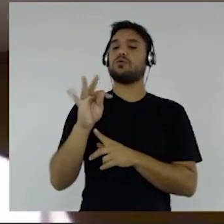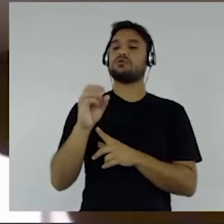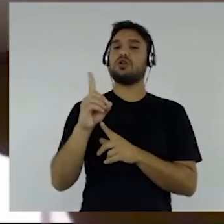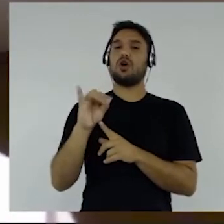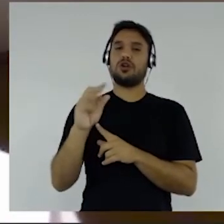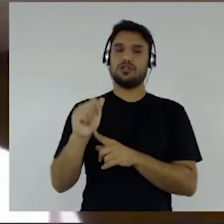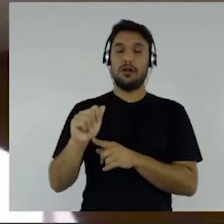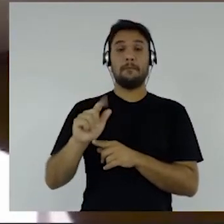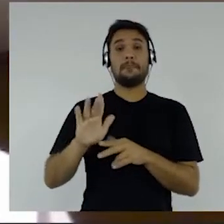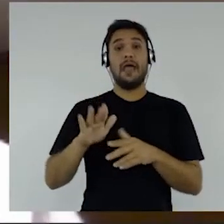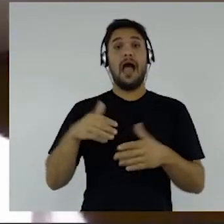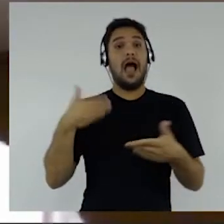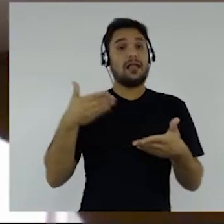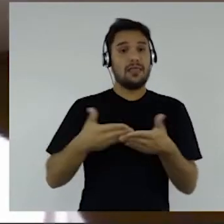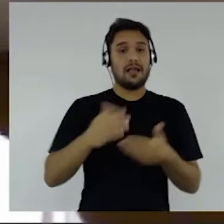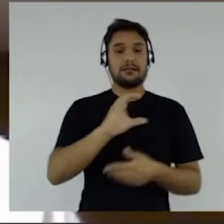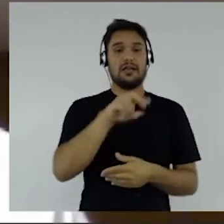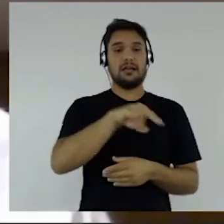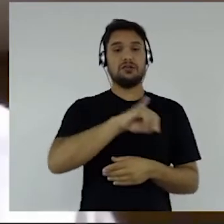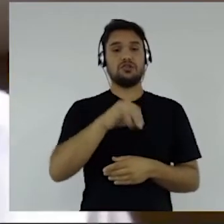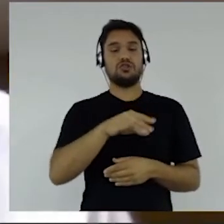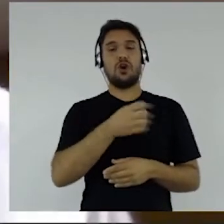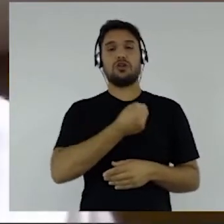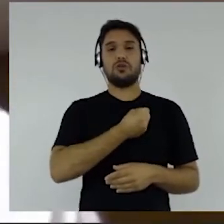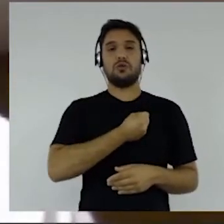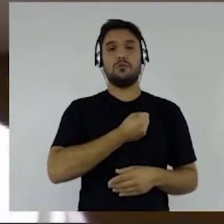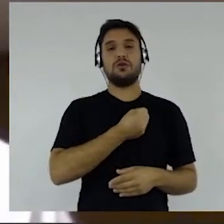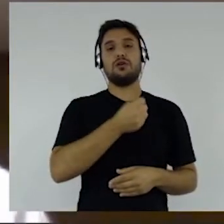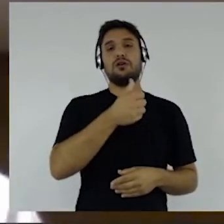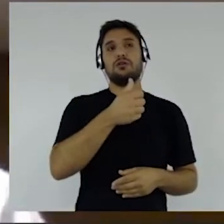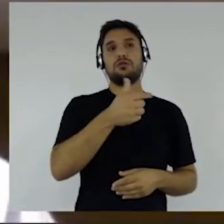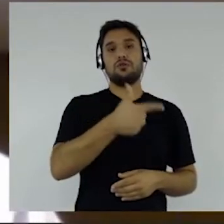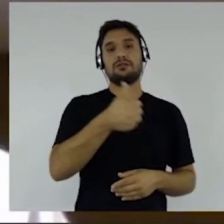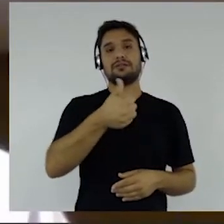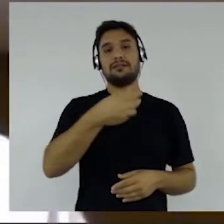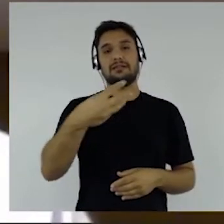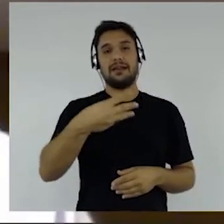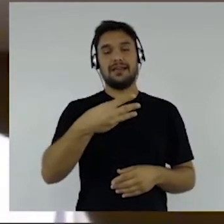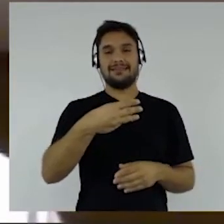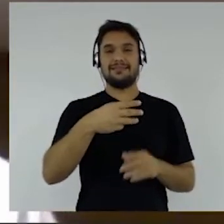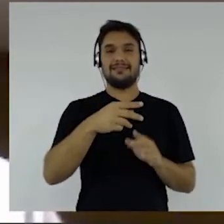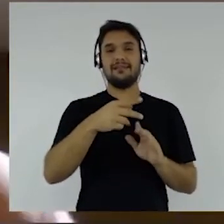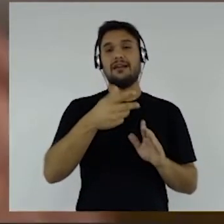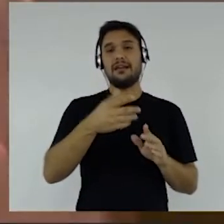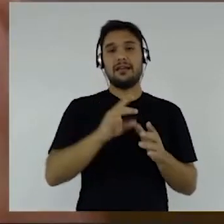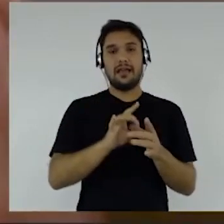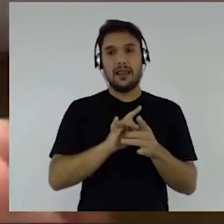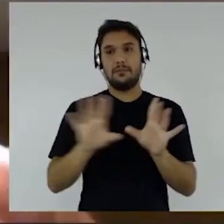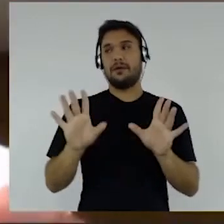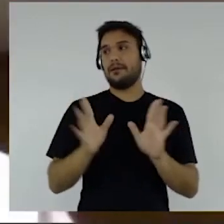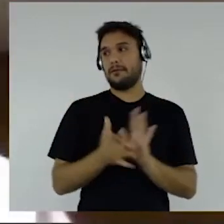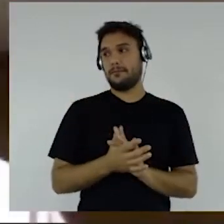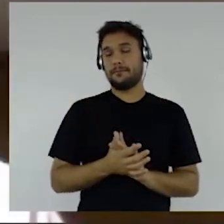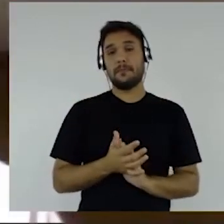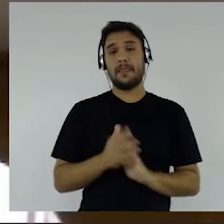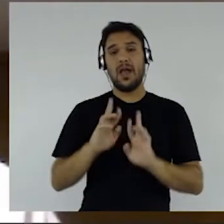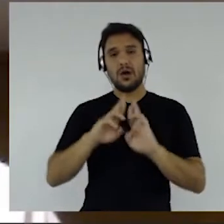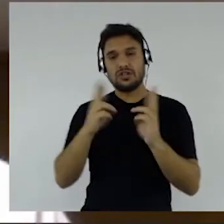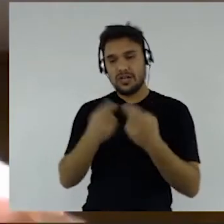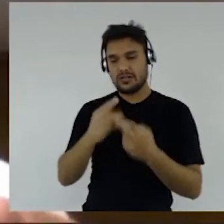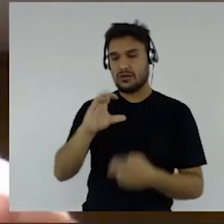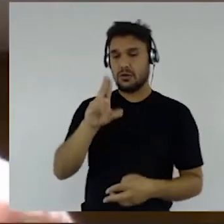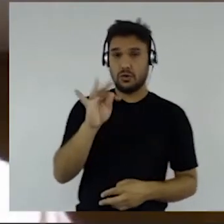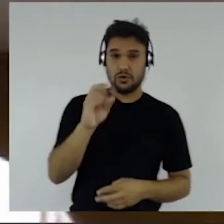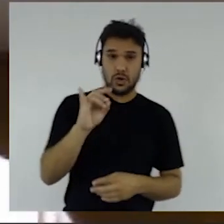finalmente saiu a resolução de número 213 do CNJ cuidando dela. A audiência de custódia,